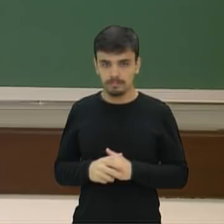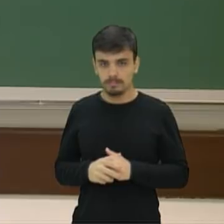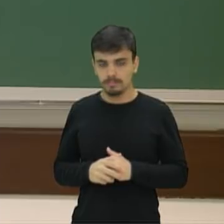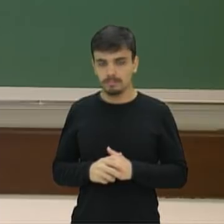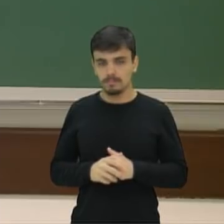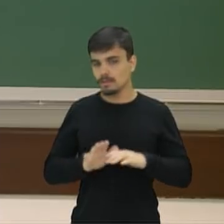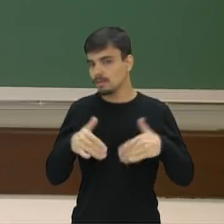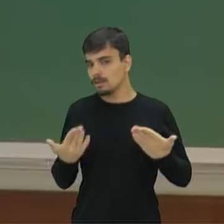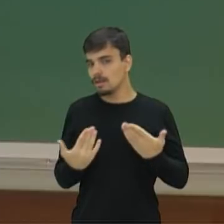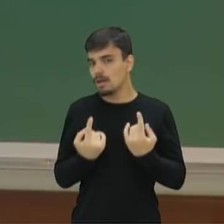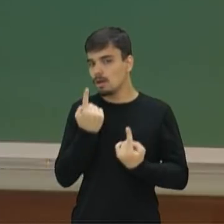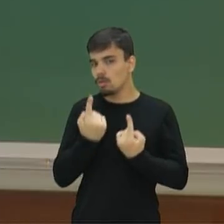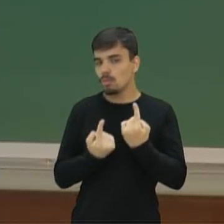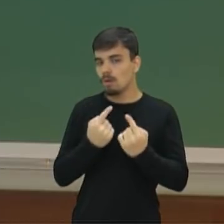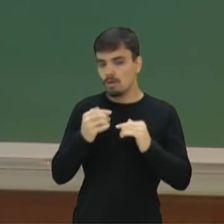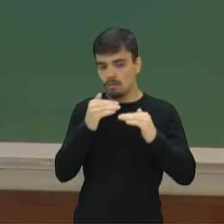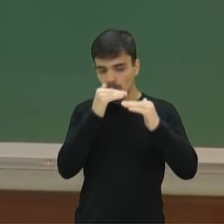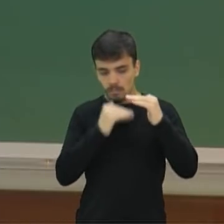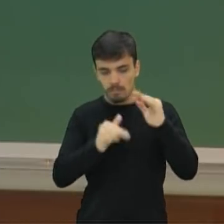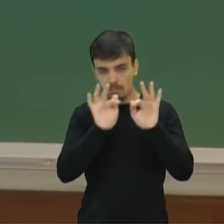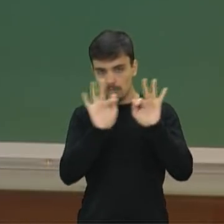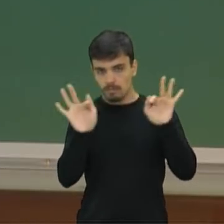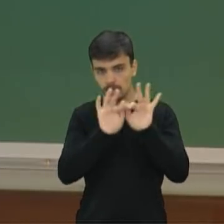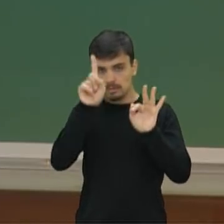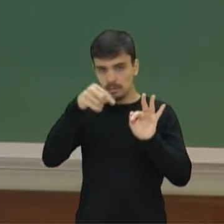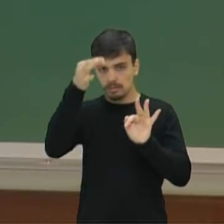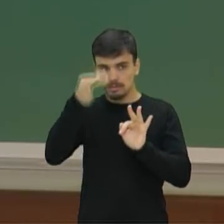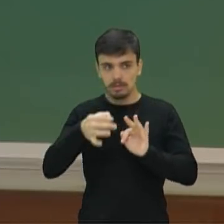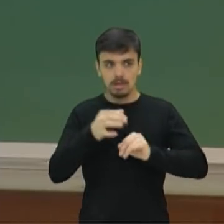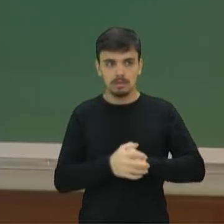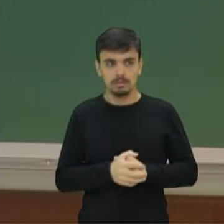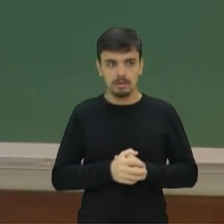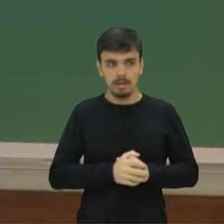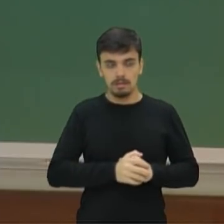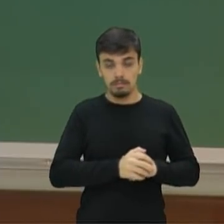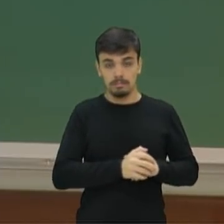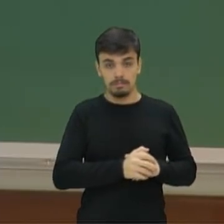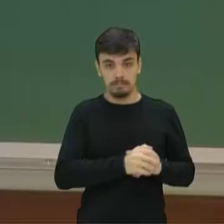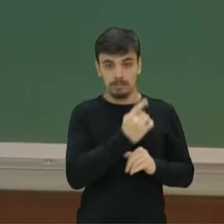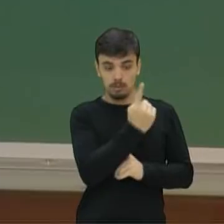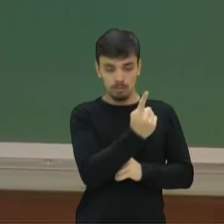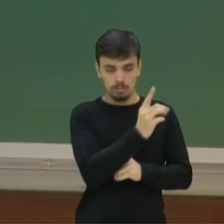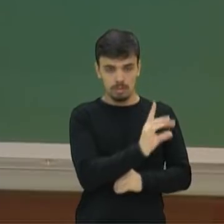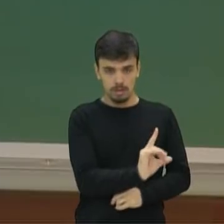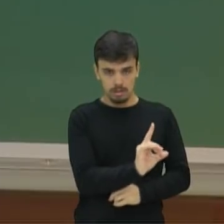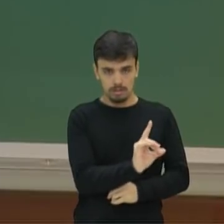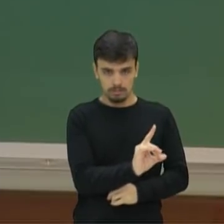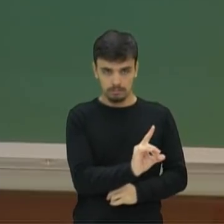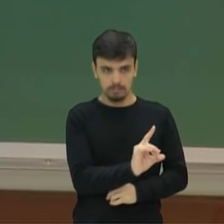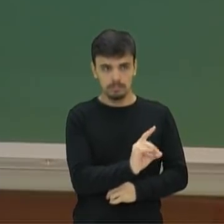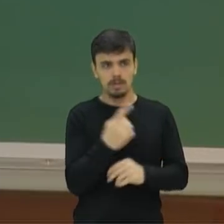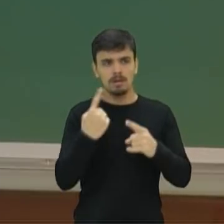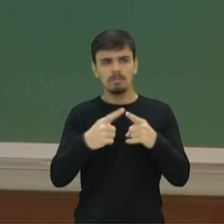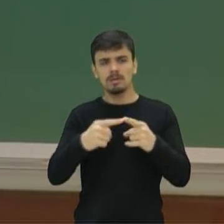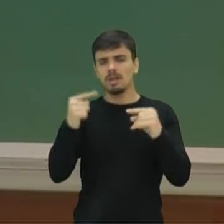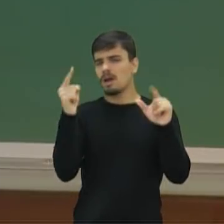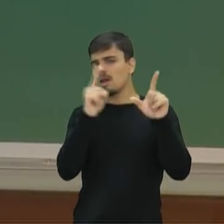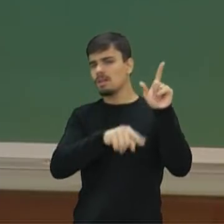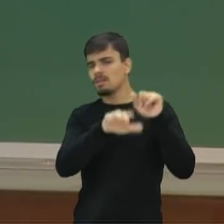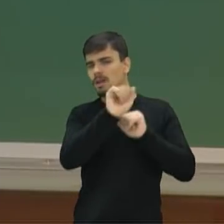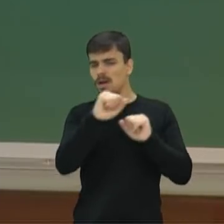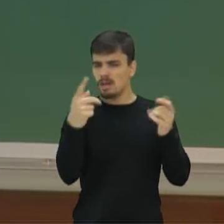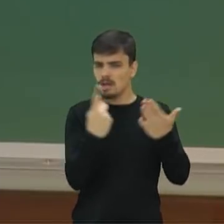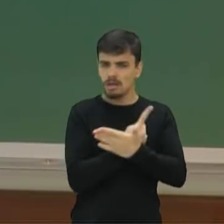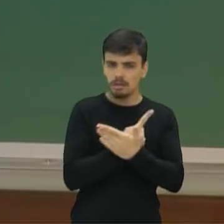Daí, qual das frases abaixo está correta? She wasn't. Por que essa daqui não está correta? Porque eu não posso usar